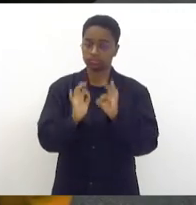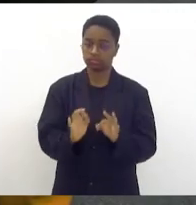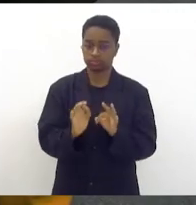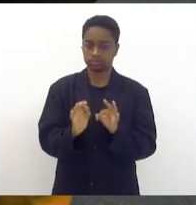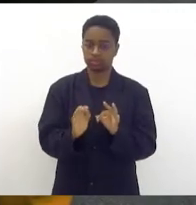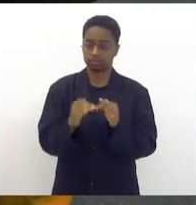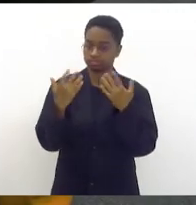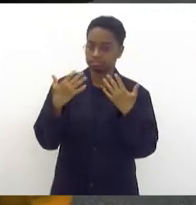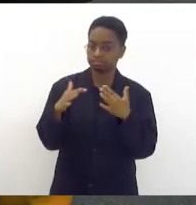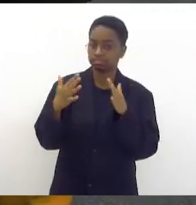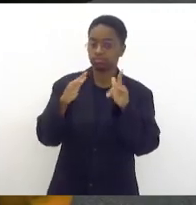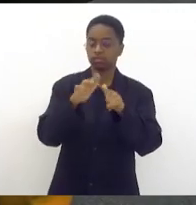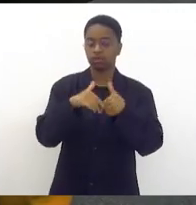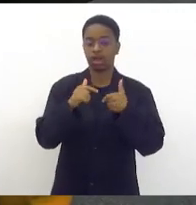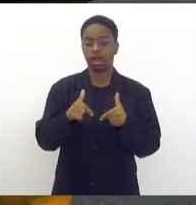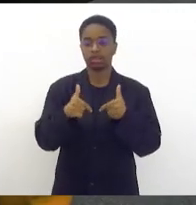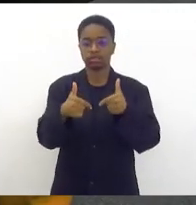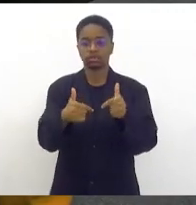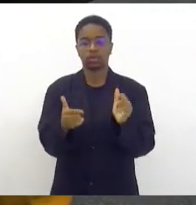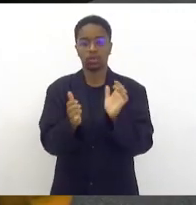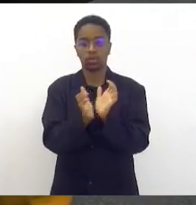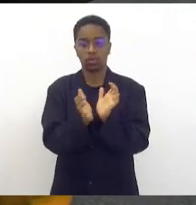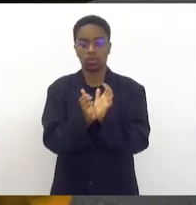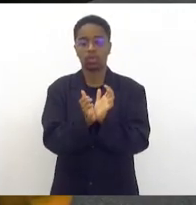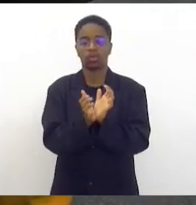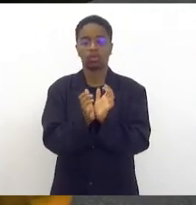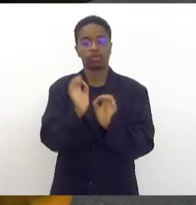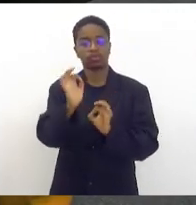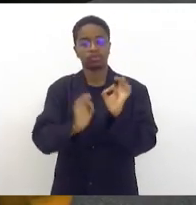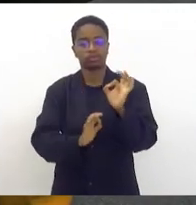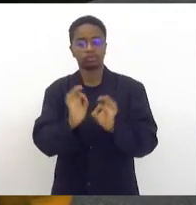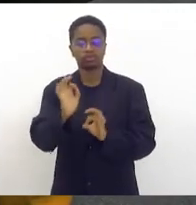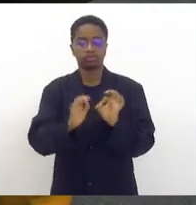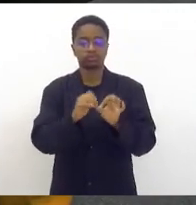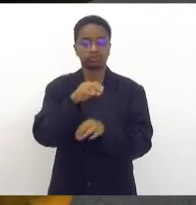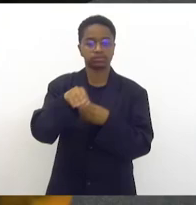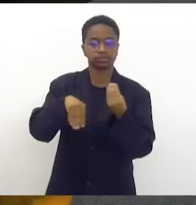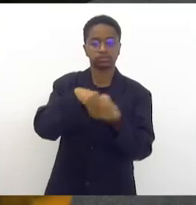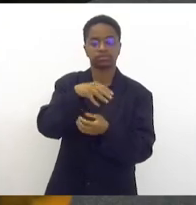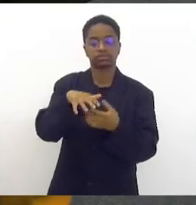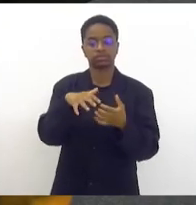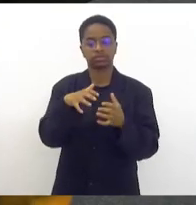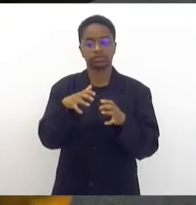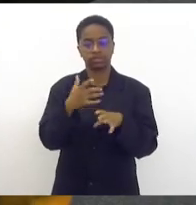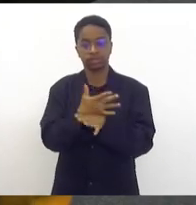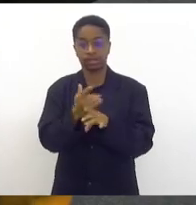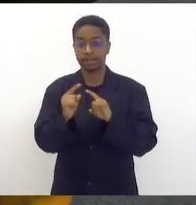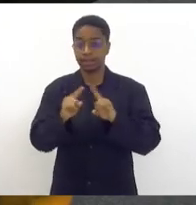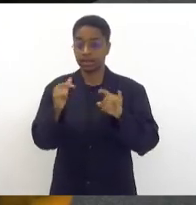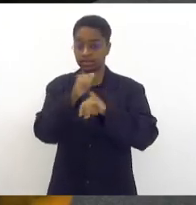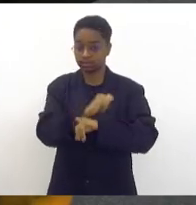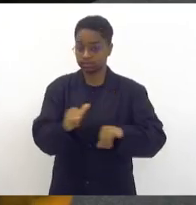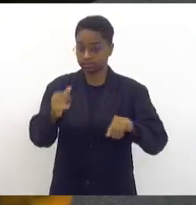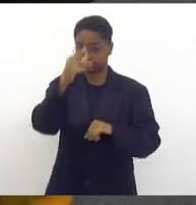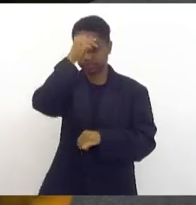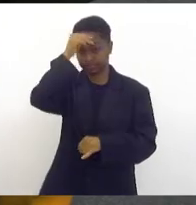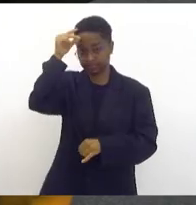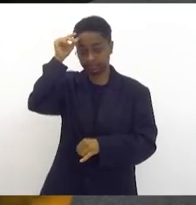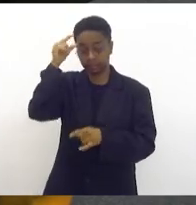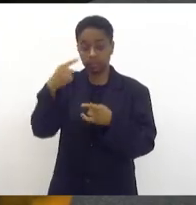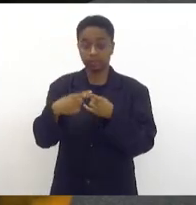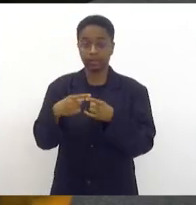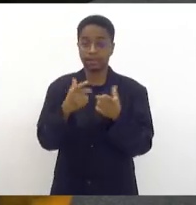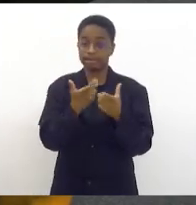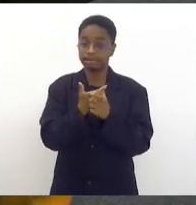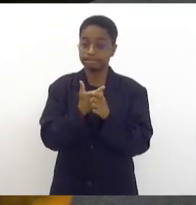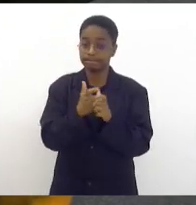a ação da Comissão de Desordem Urbana. Mais ainda, alerta os prefeitos, porque na sua